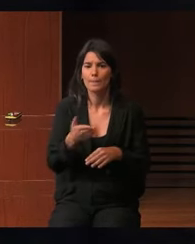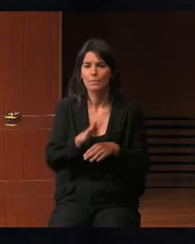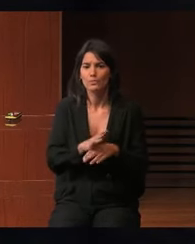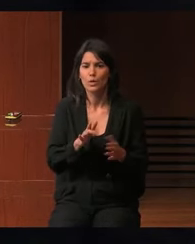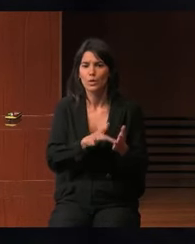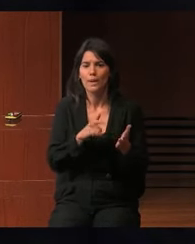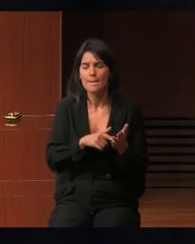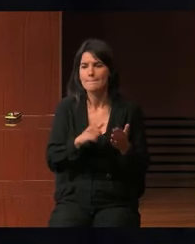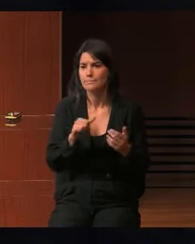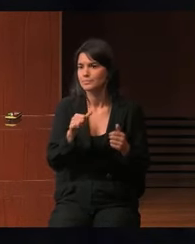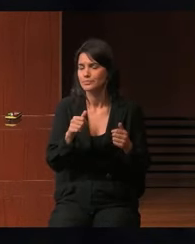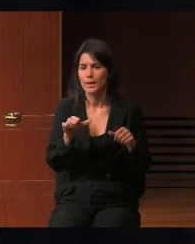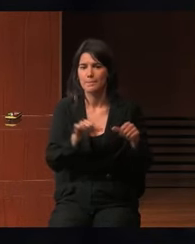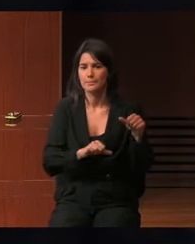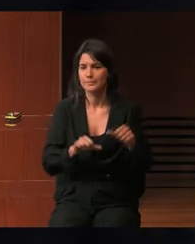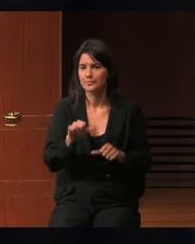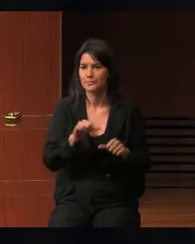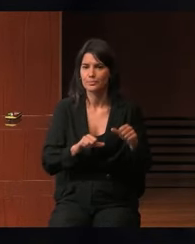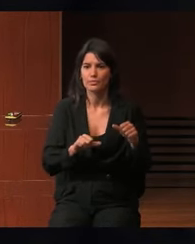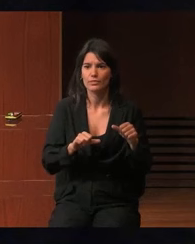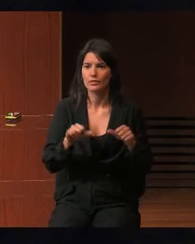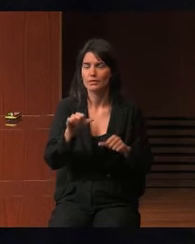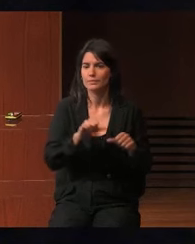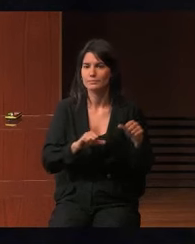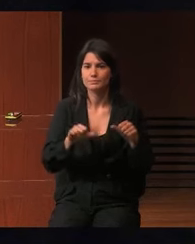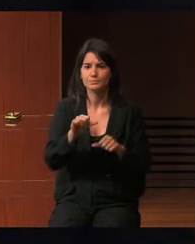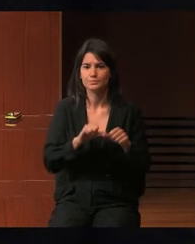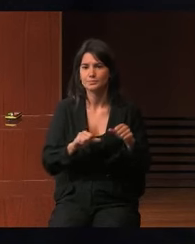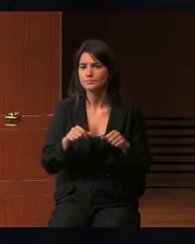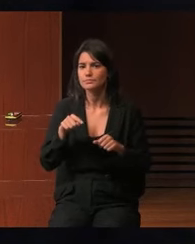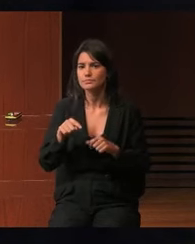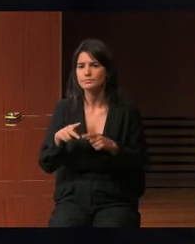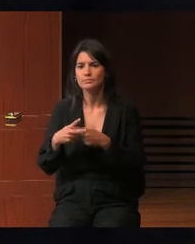mecânica quântica ou de física quântica na biblioteca.